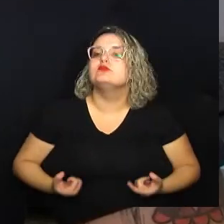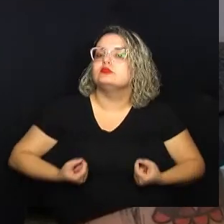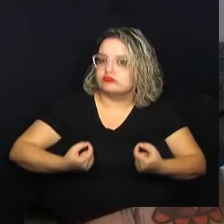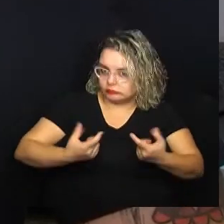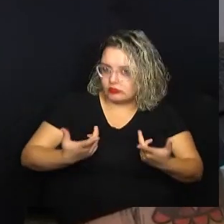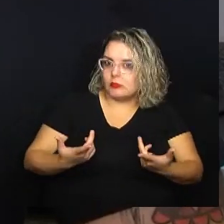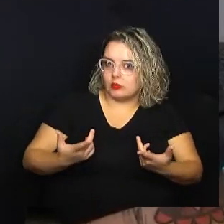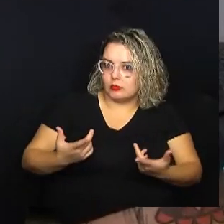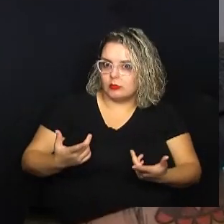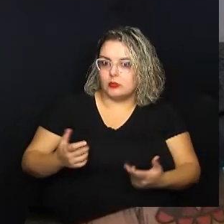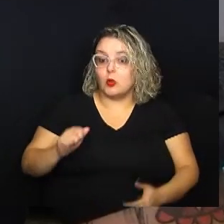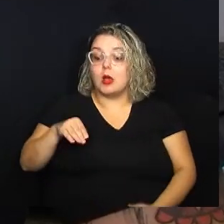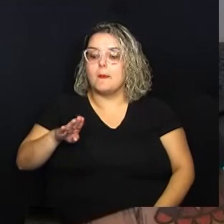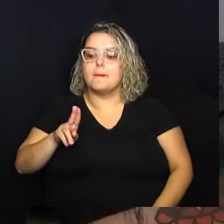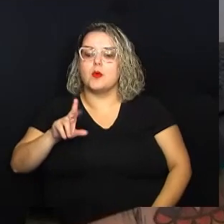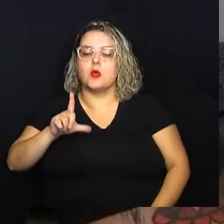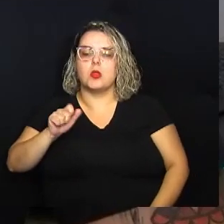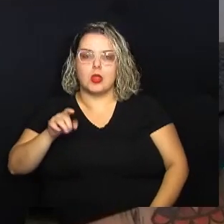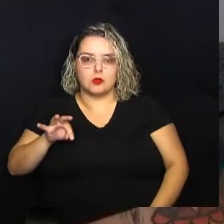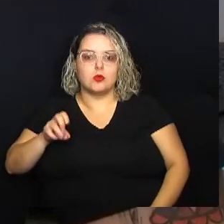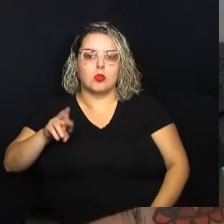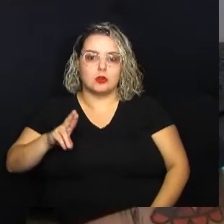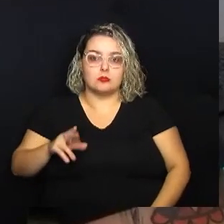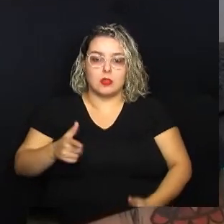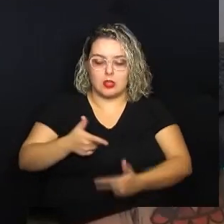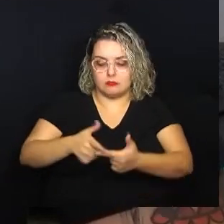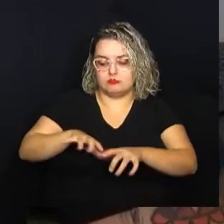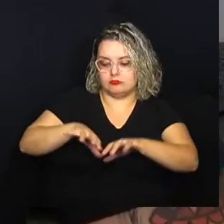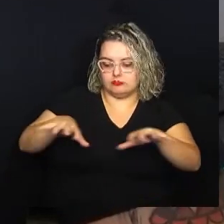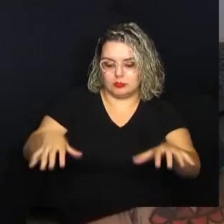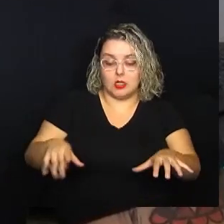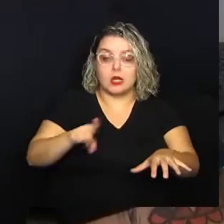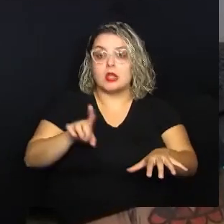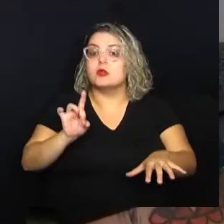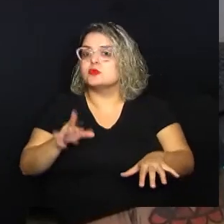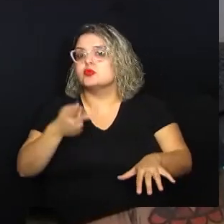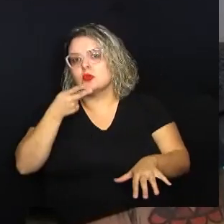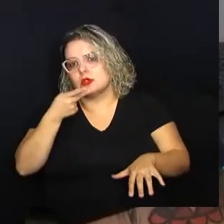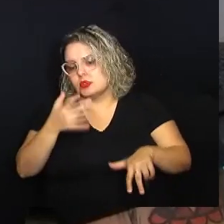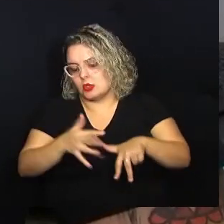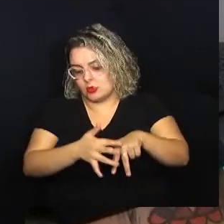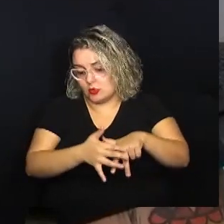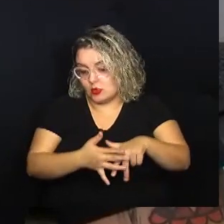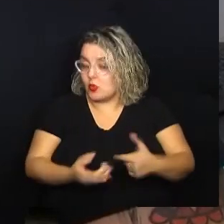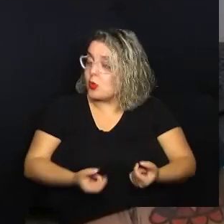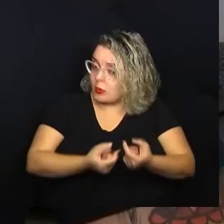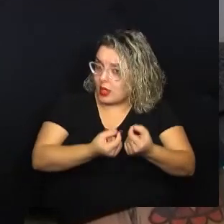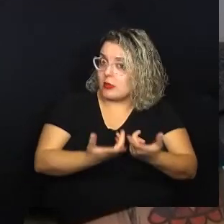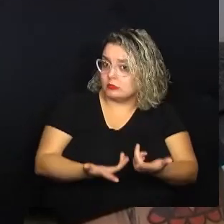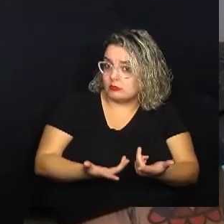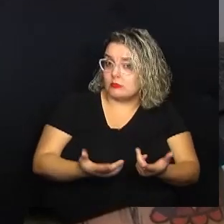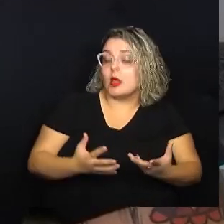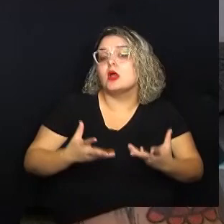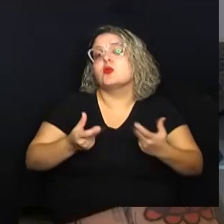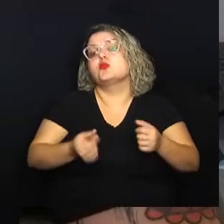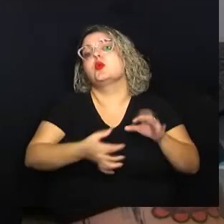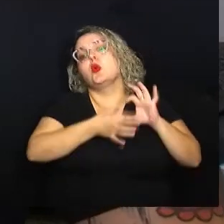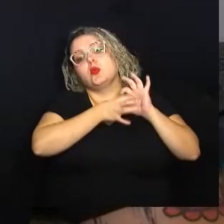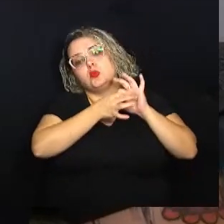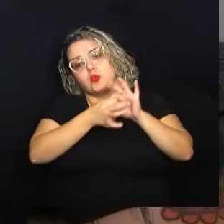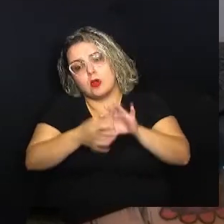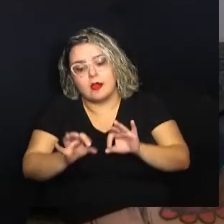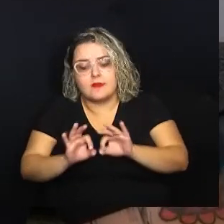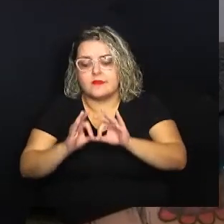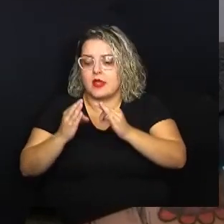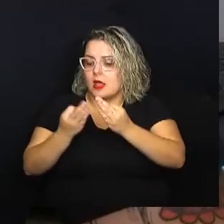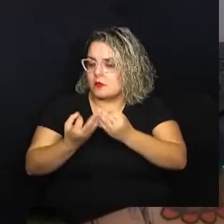de oncologia. E a partir disso a gente tentou fazer uma divisão, não somente contar a história de um paciente com câncer, mas sim trazer todo